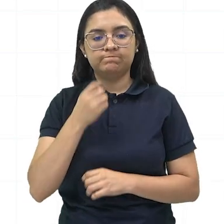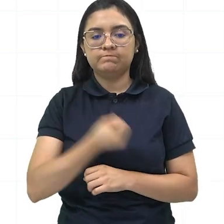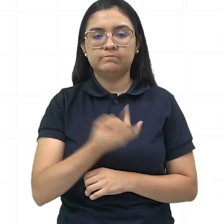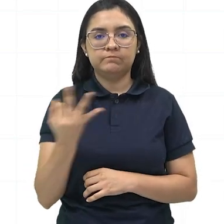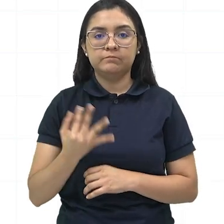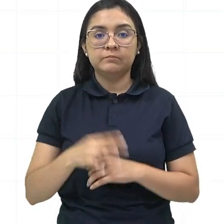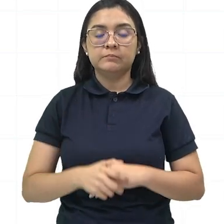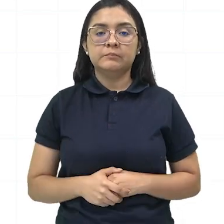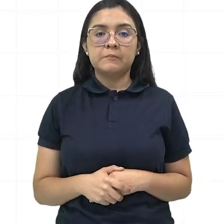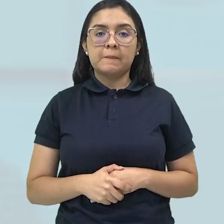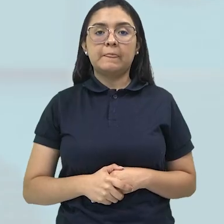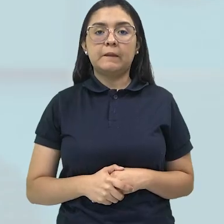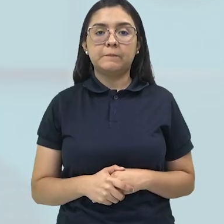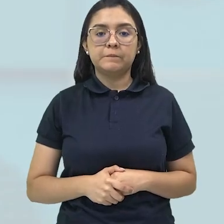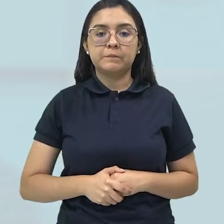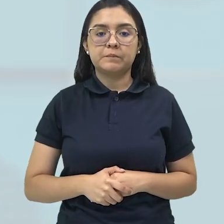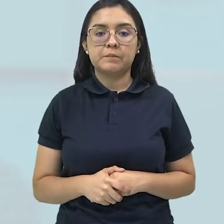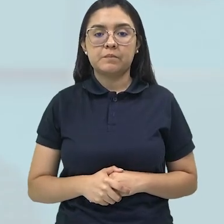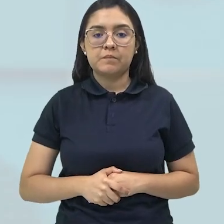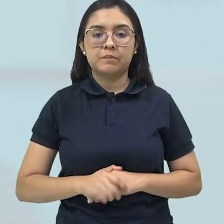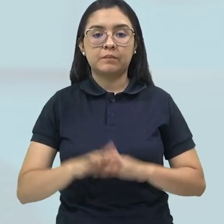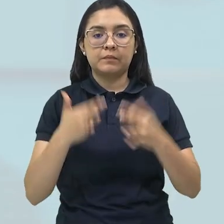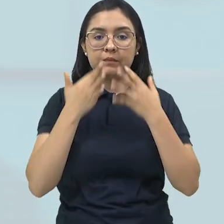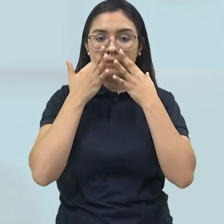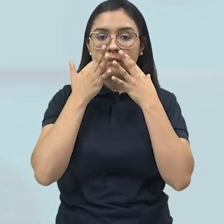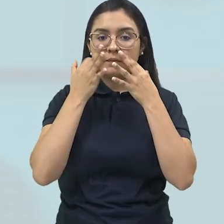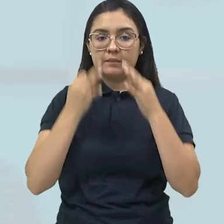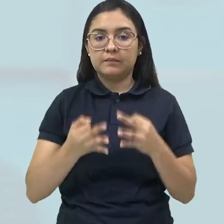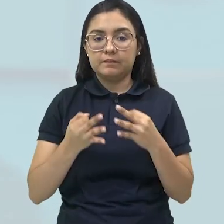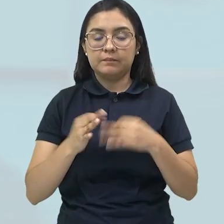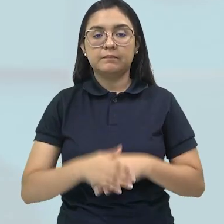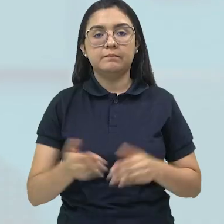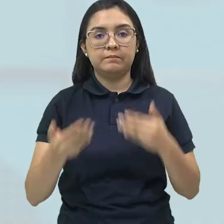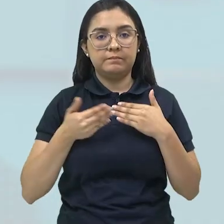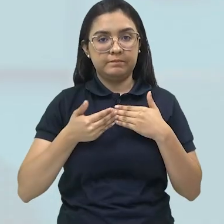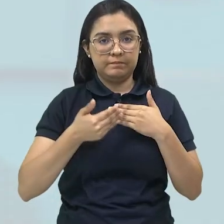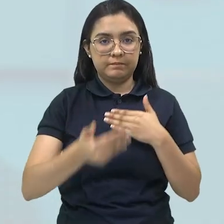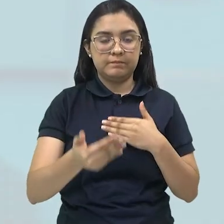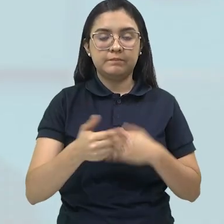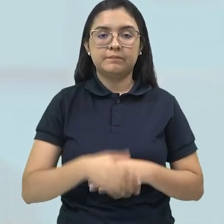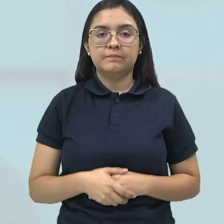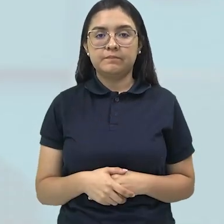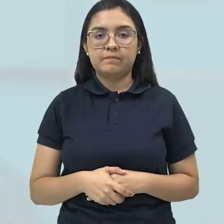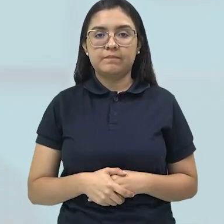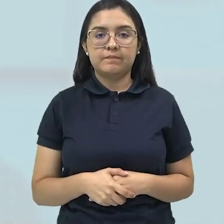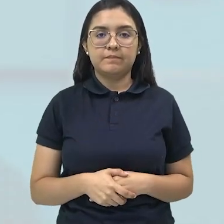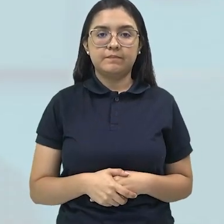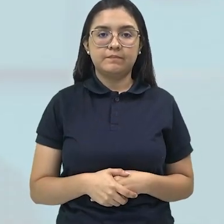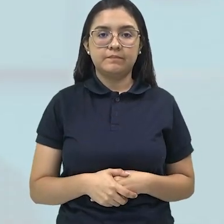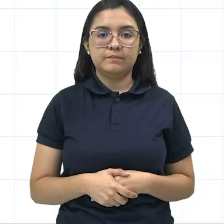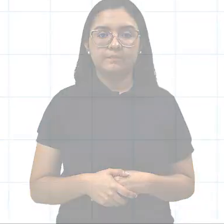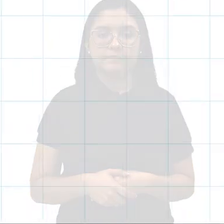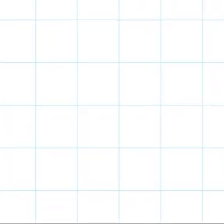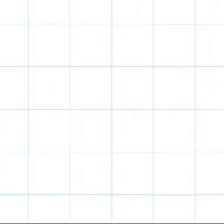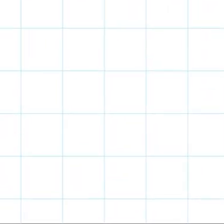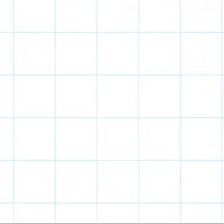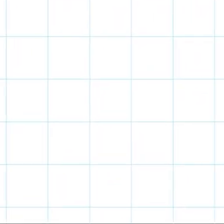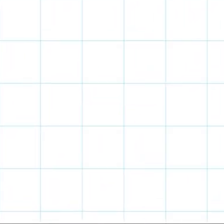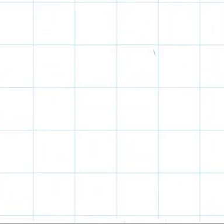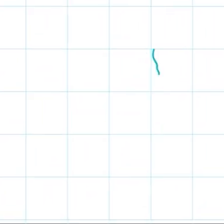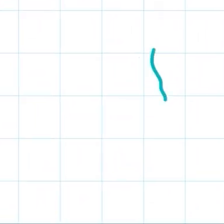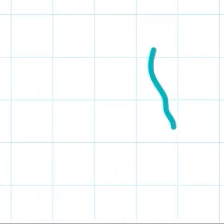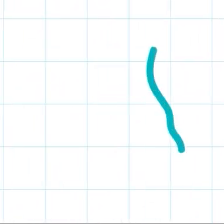substantivos incontáveis. Então, fiquem bem atentos e vamos para mais uma aula de inglês.